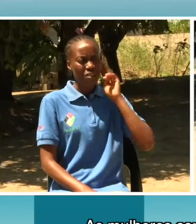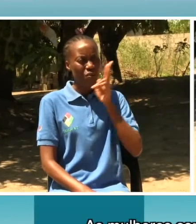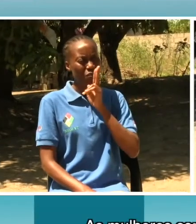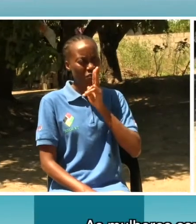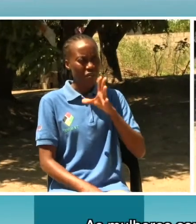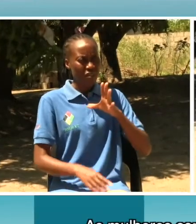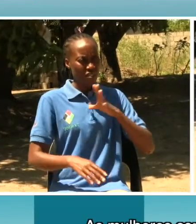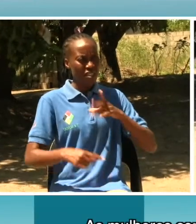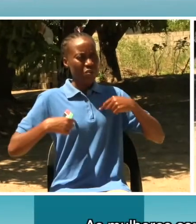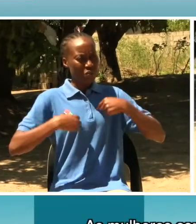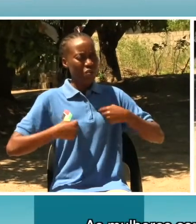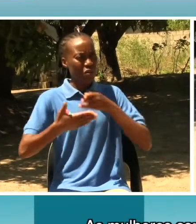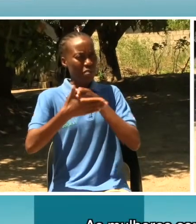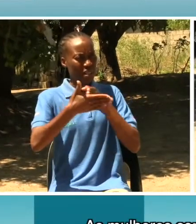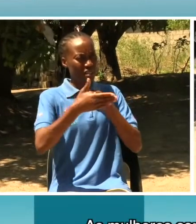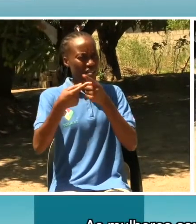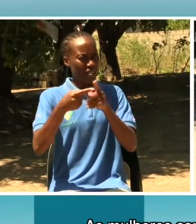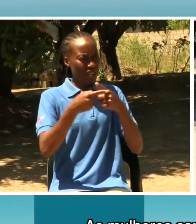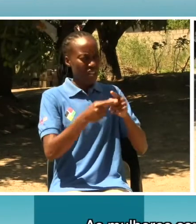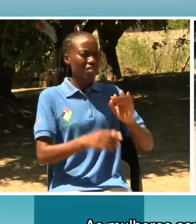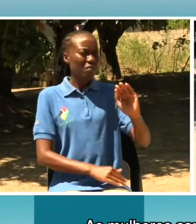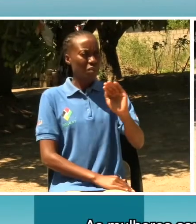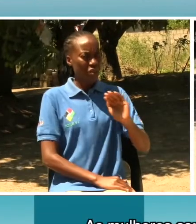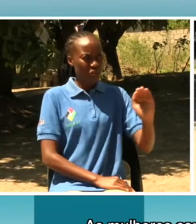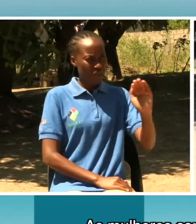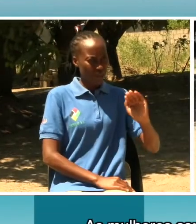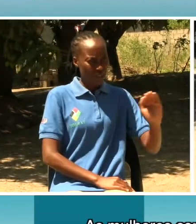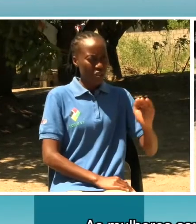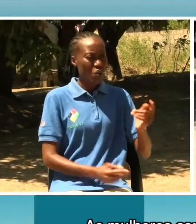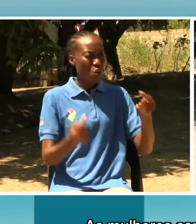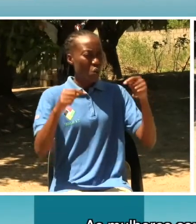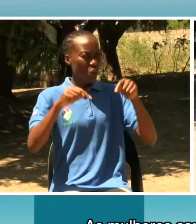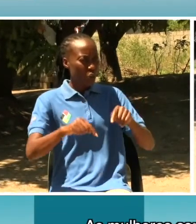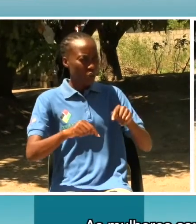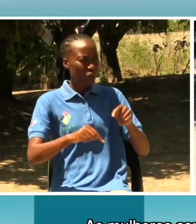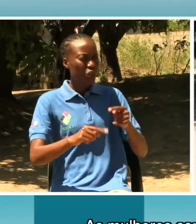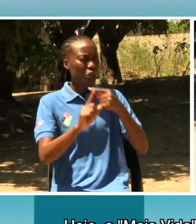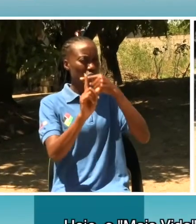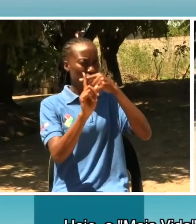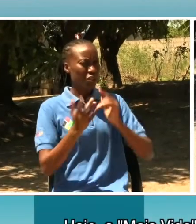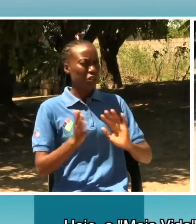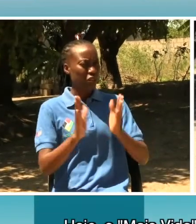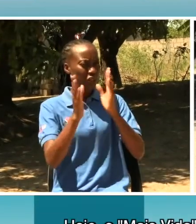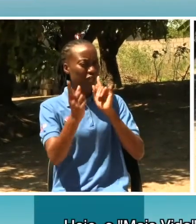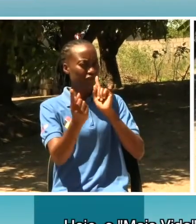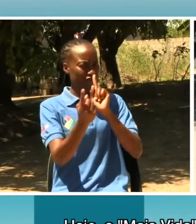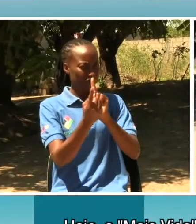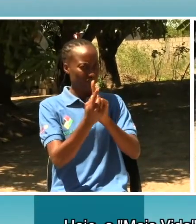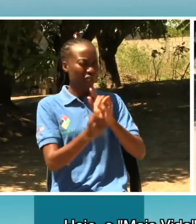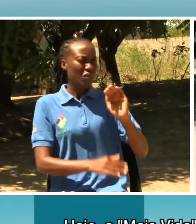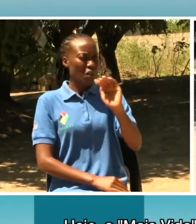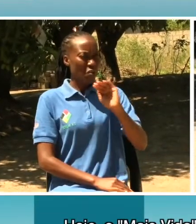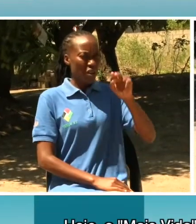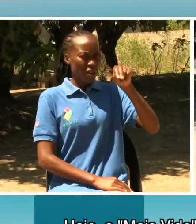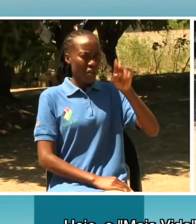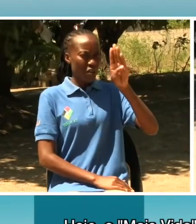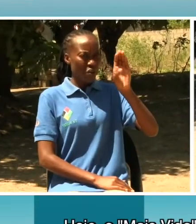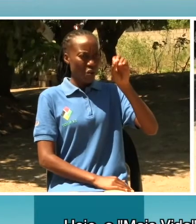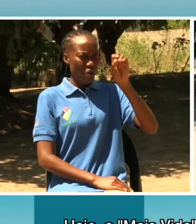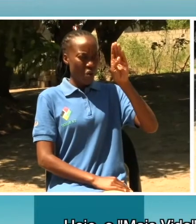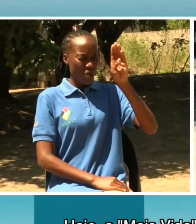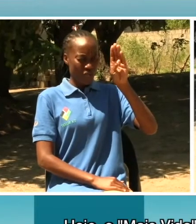com deficiência auditiva têm sofrido várias barreiras na sociedade. Hoje, no Mais Vida, viemos